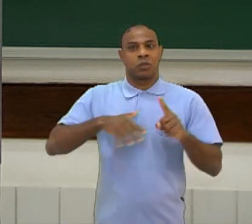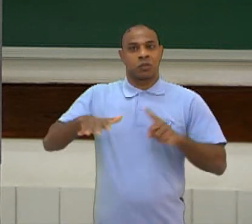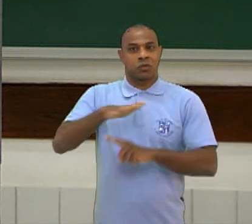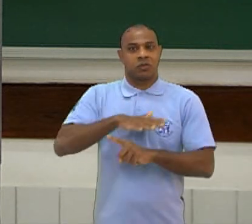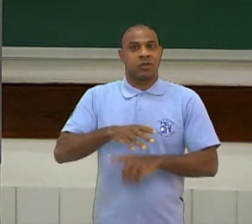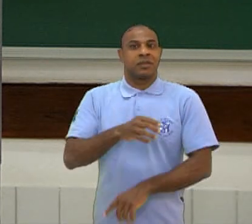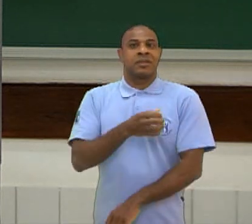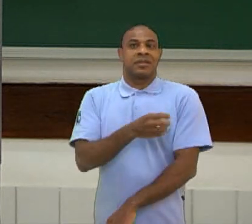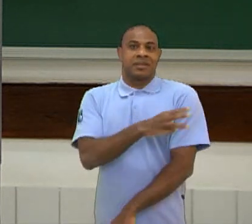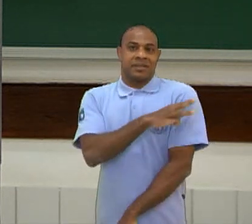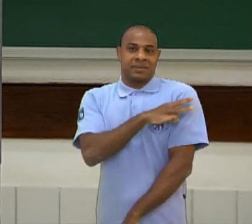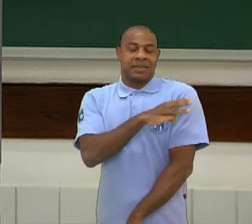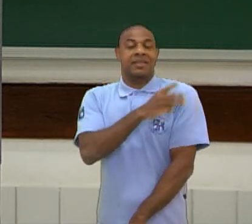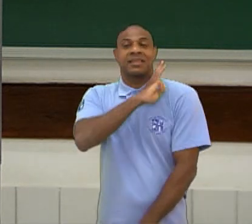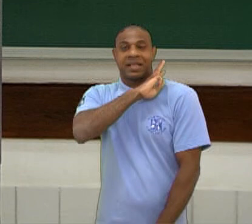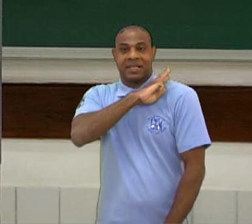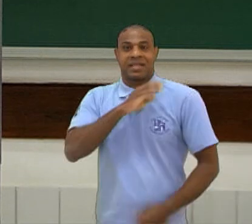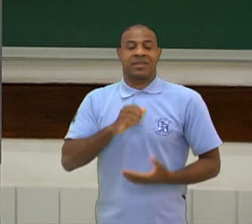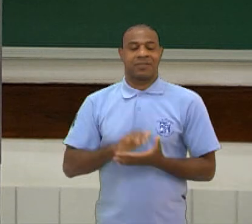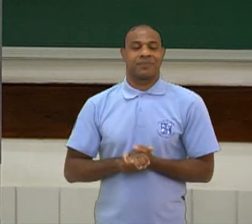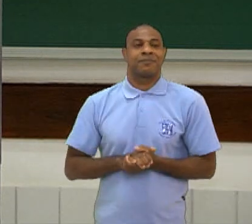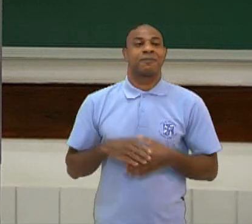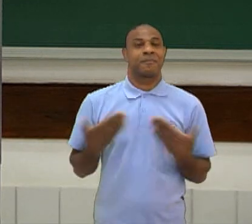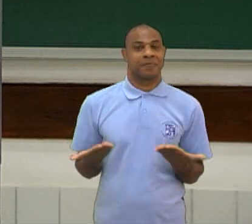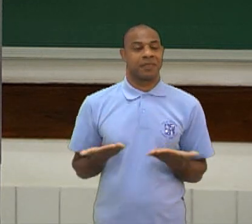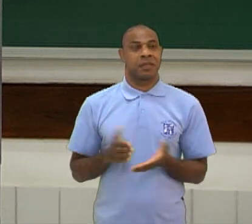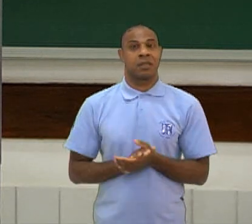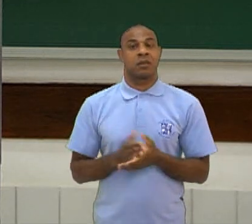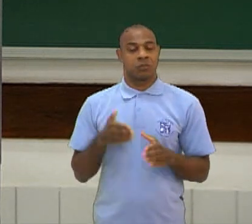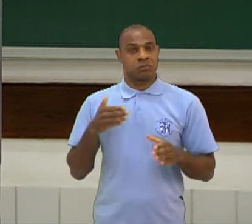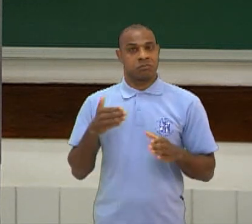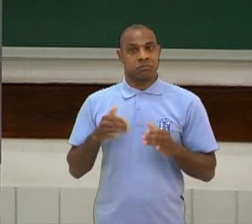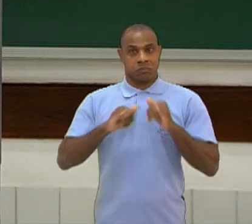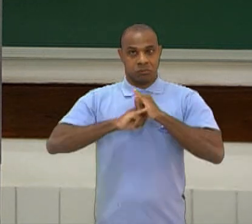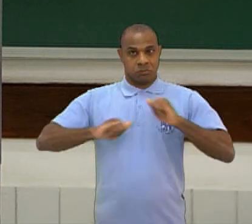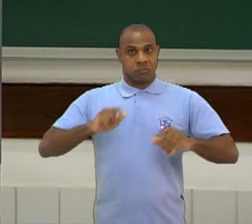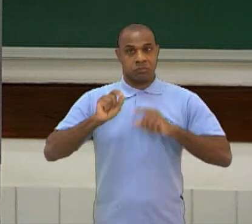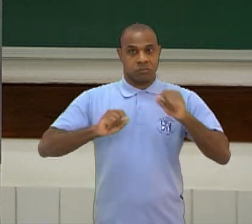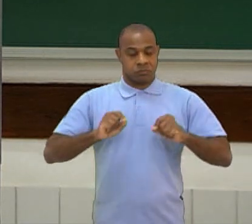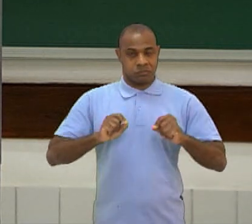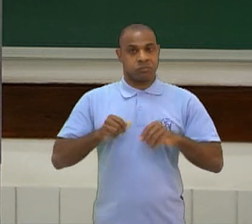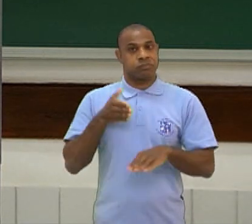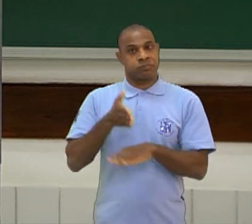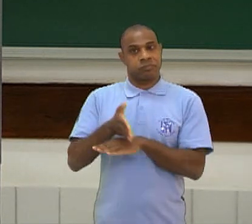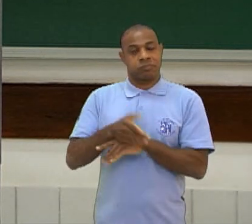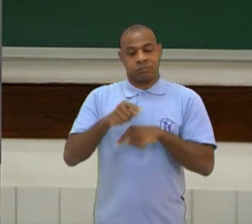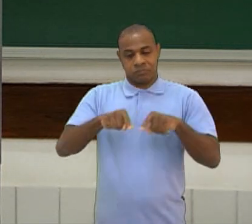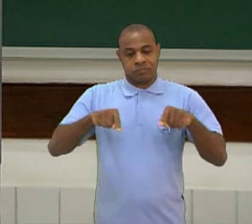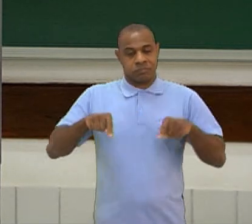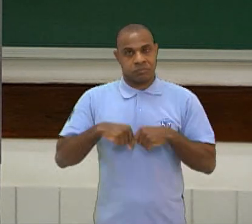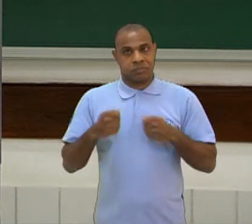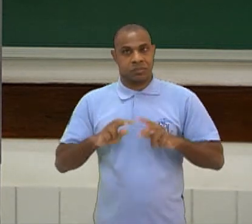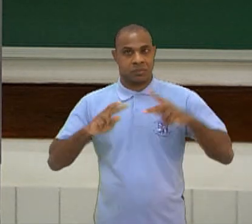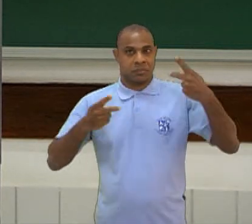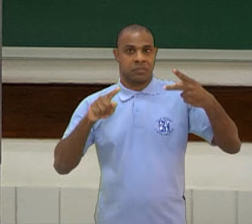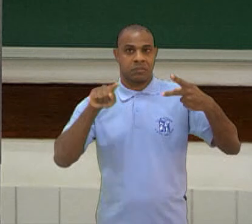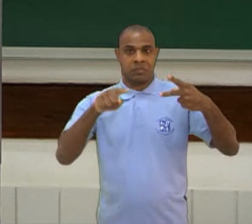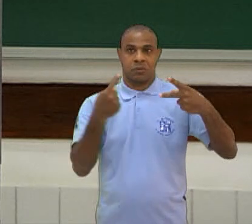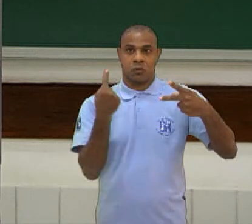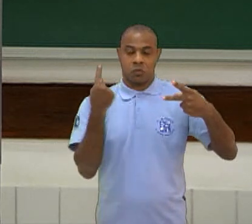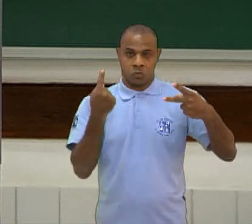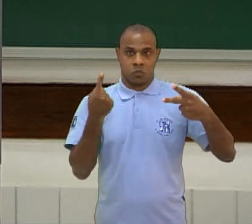começarmos a aula, vamos lá fazer um lembrete para vocês. O registro de frequência no Google Classroom mudou. Vocês têm lá que clicar no link número 1 na